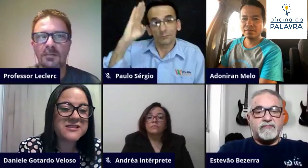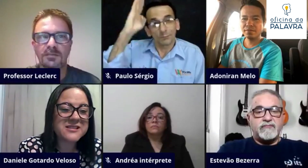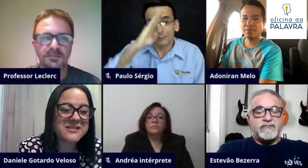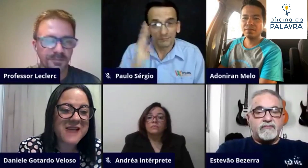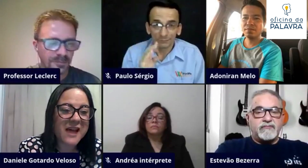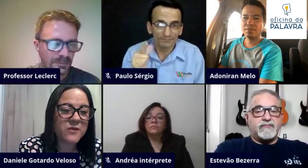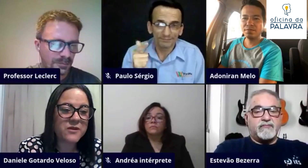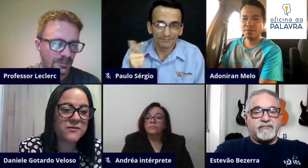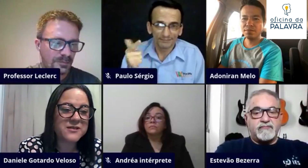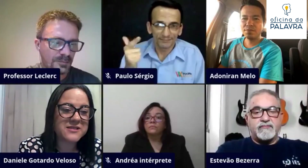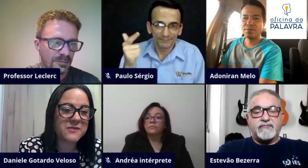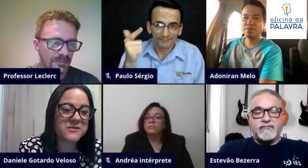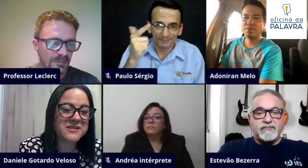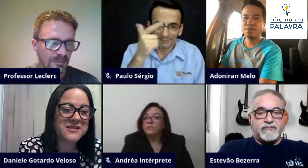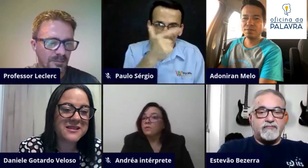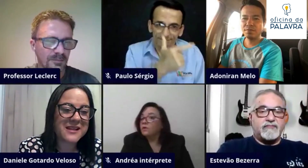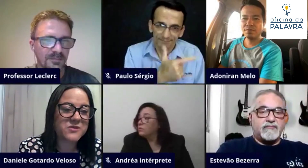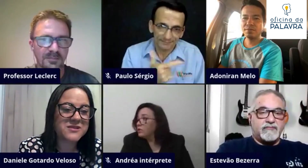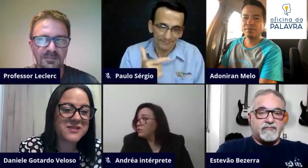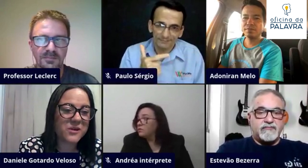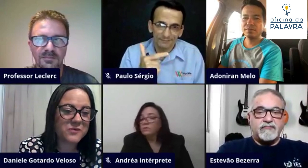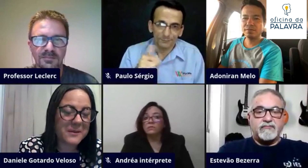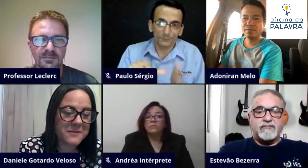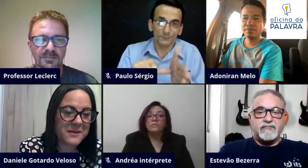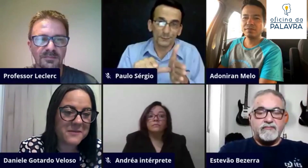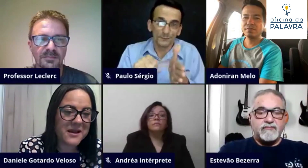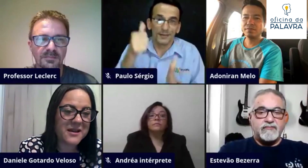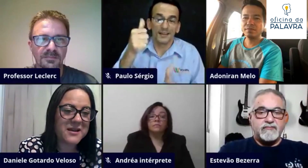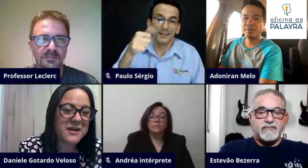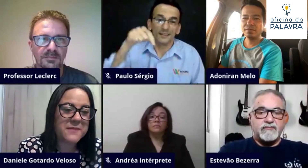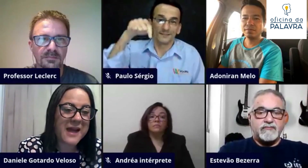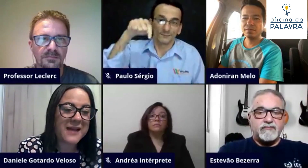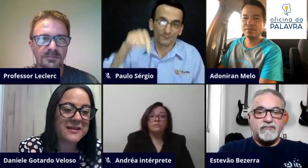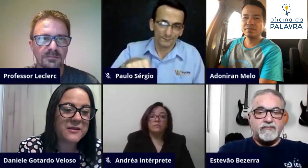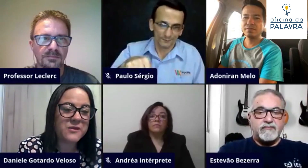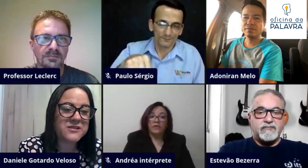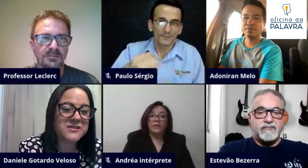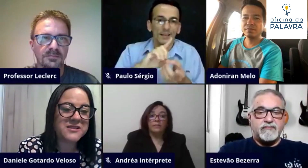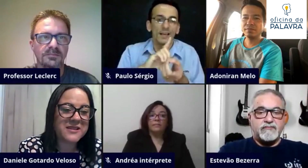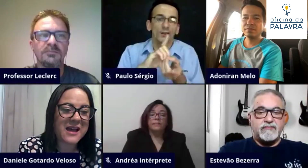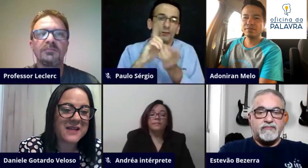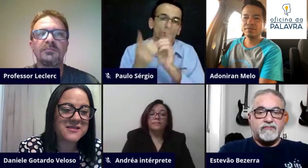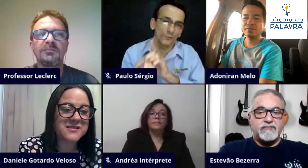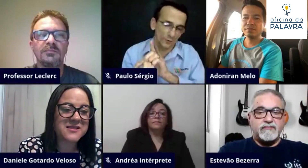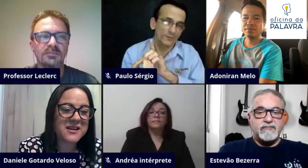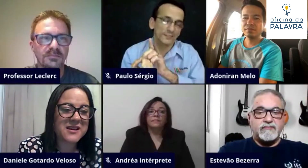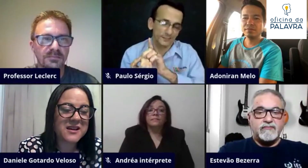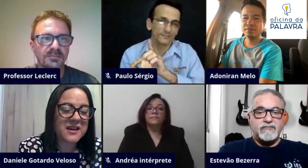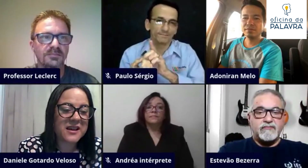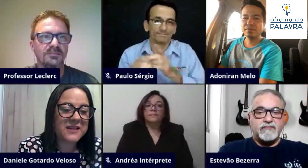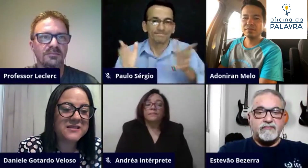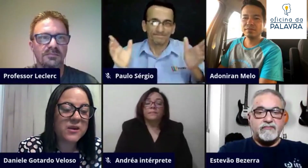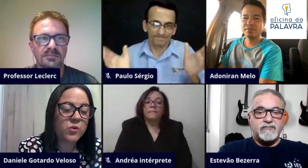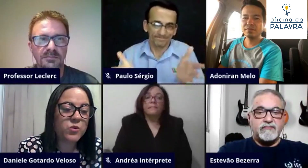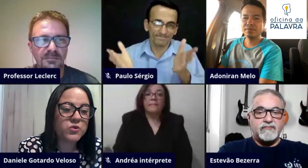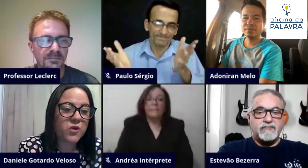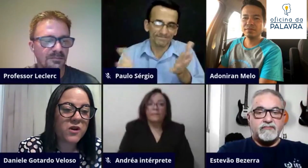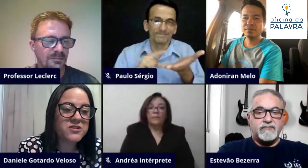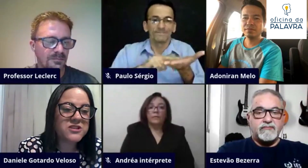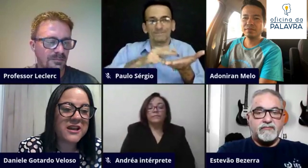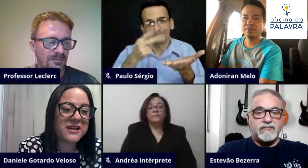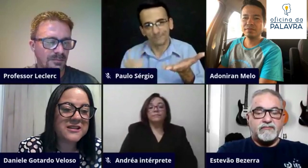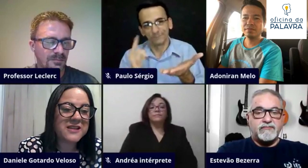extremamente necessário que façamos essa tradução da Bíblia para a língua de sinais. Então,